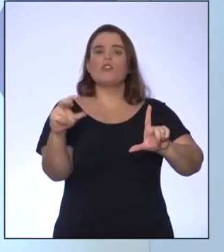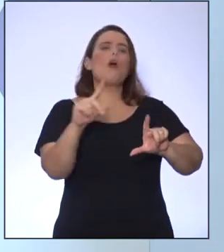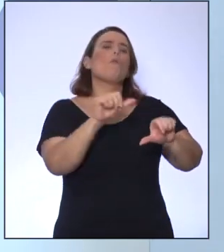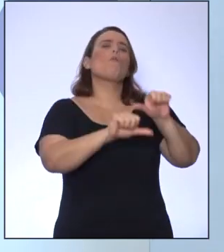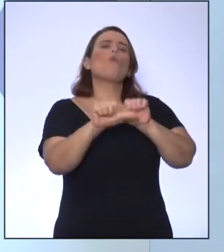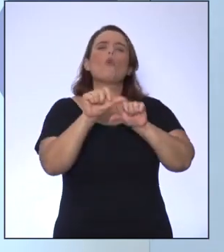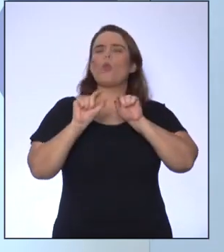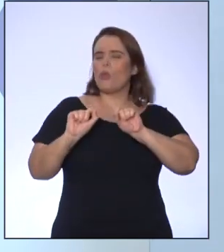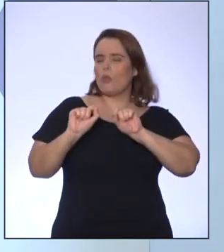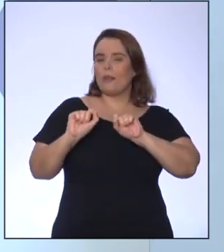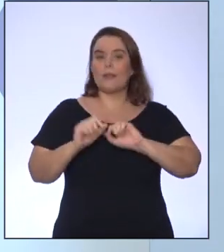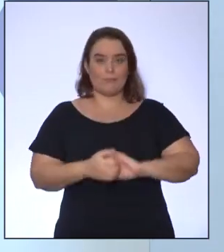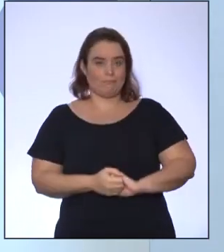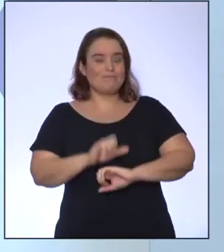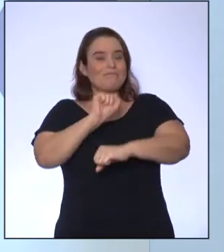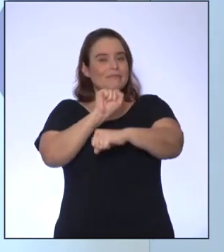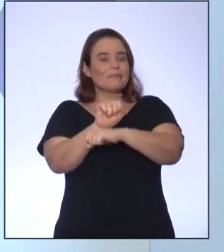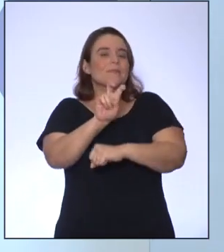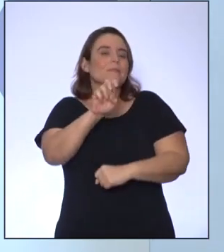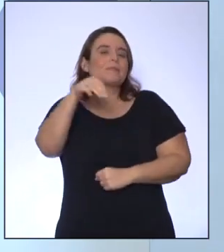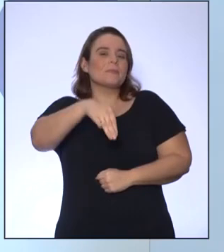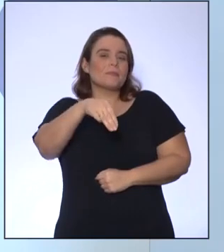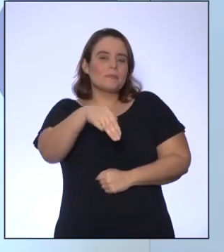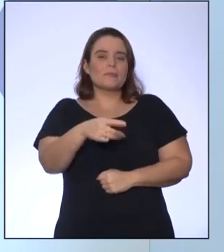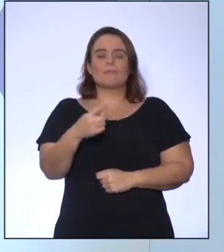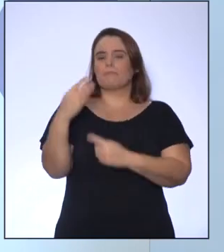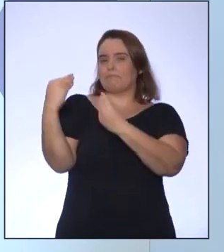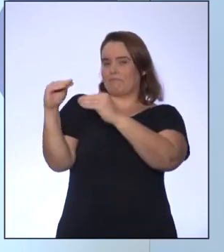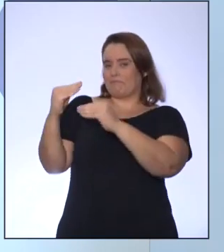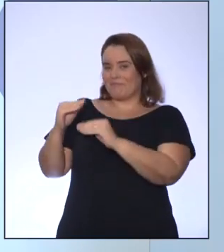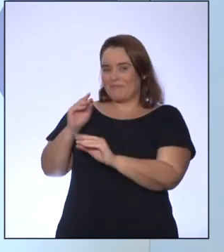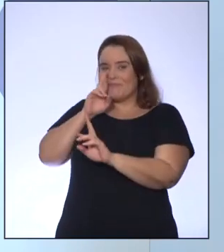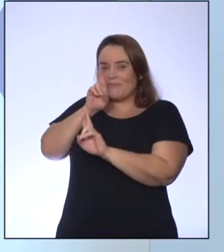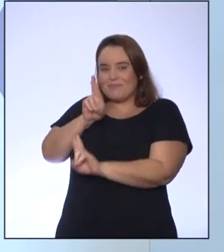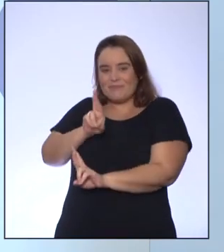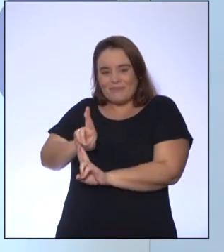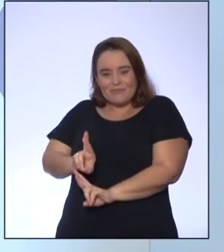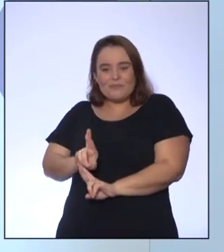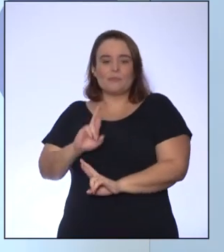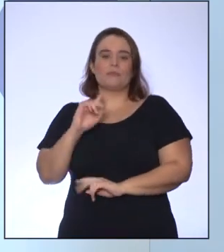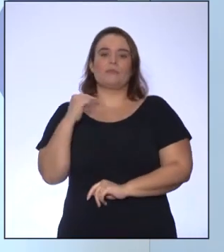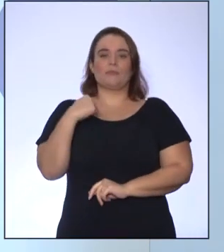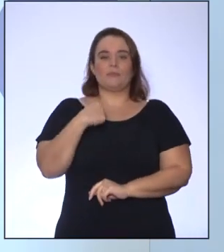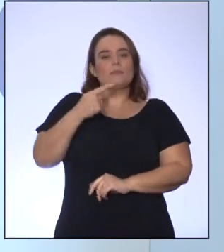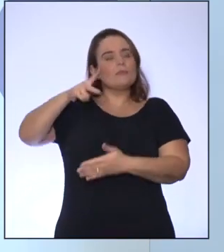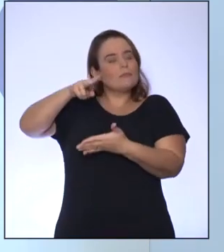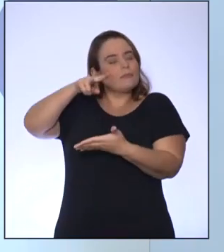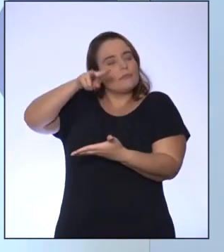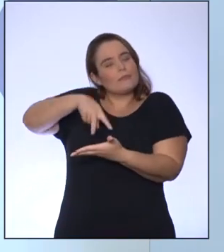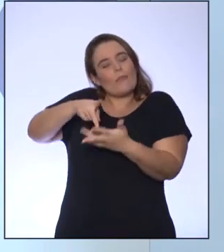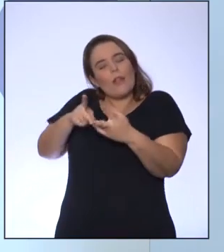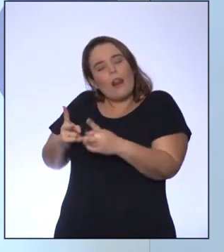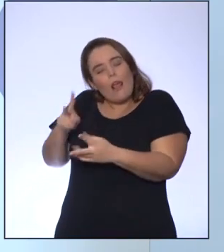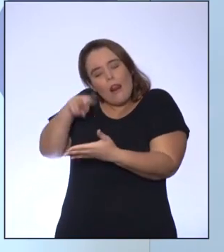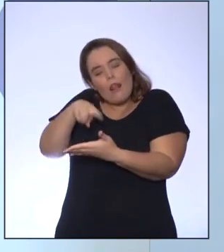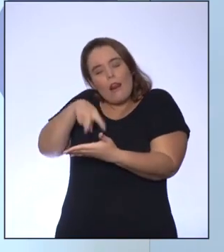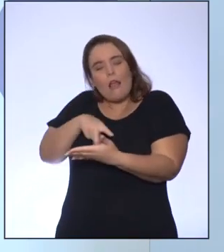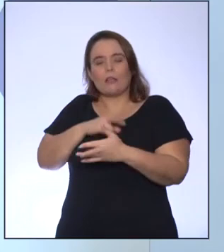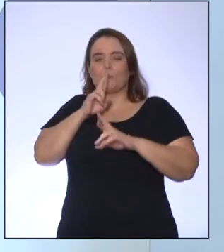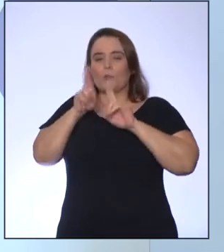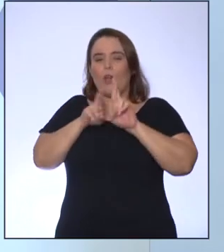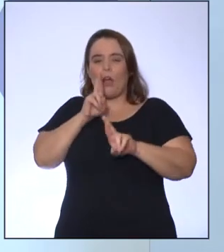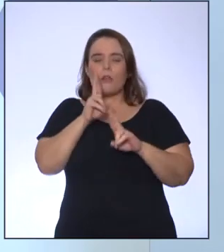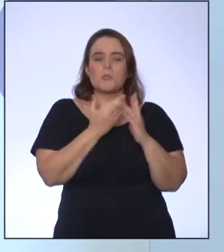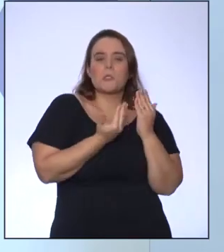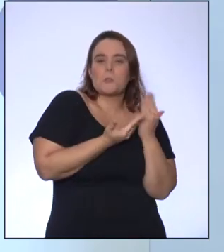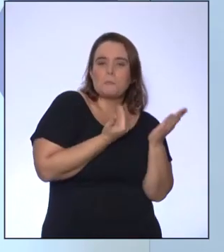5 minutinhos para vocês. Vão colocando as contribuições aí no chat, que nós vamos fazer a leitura de algumas respostas, vamos conversar aqui